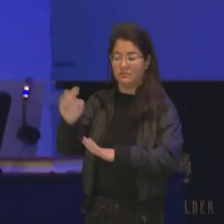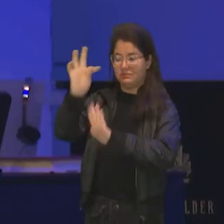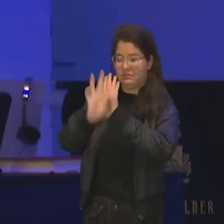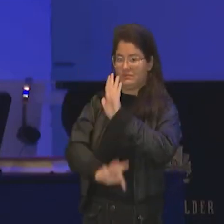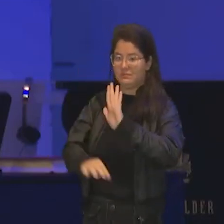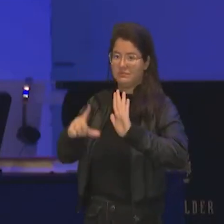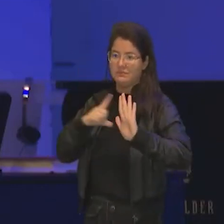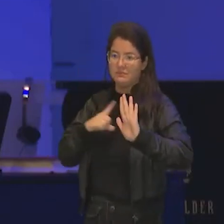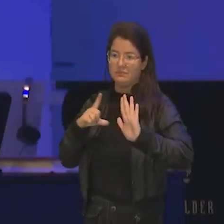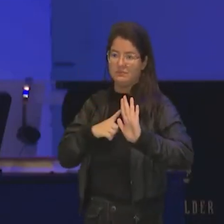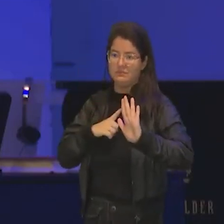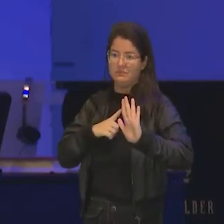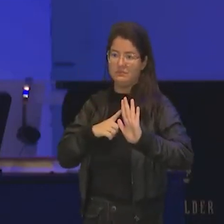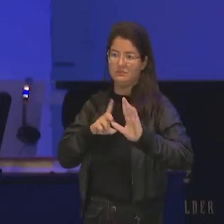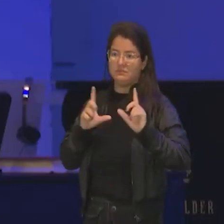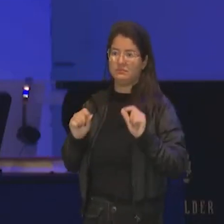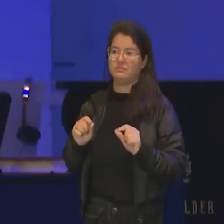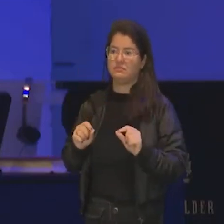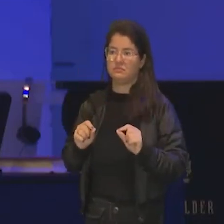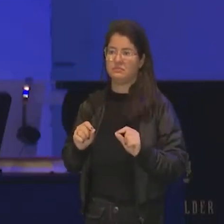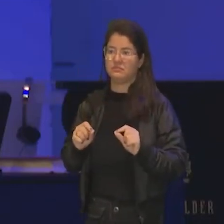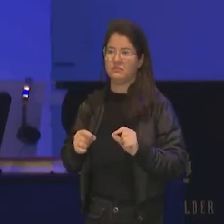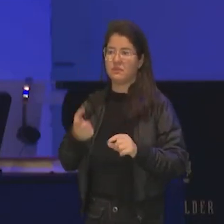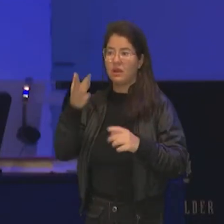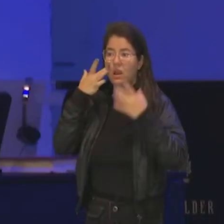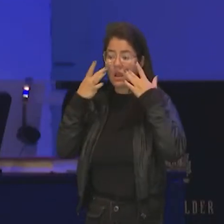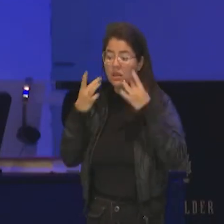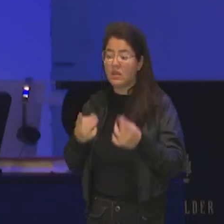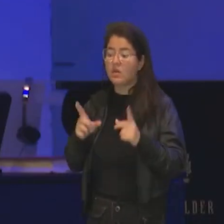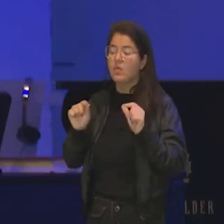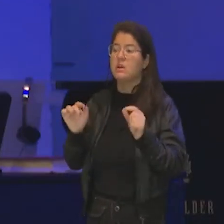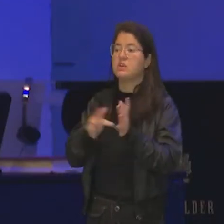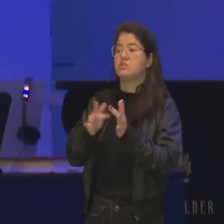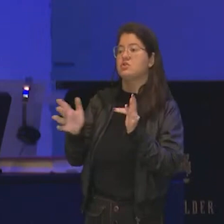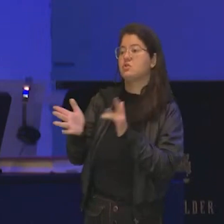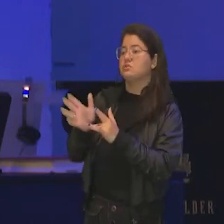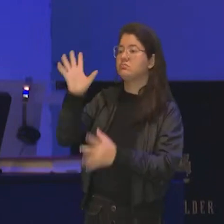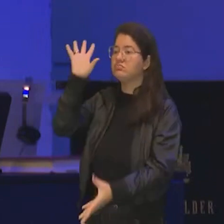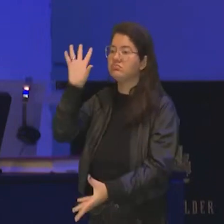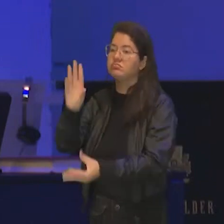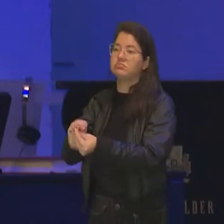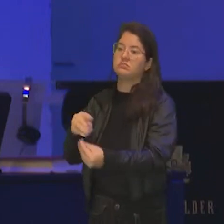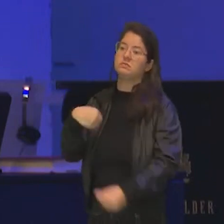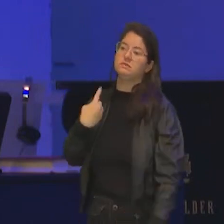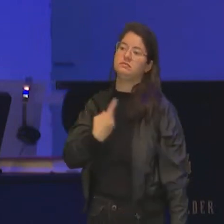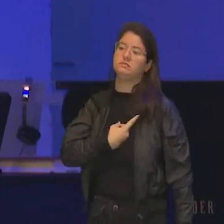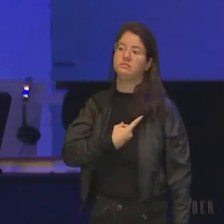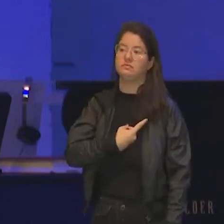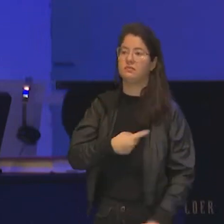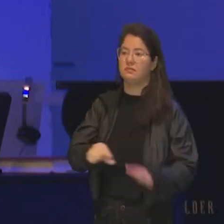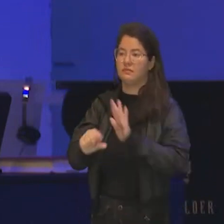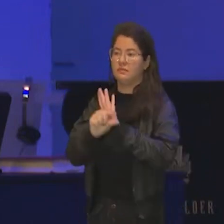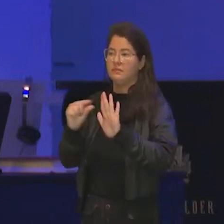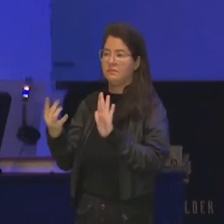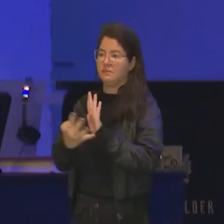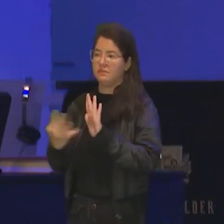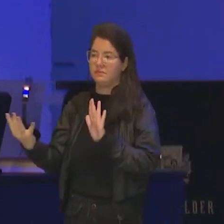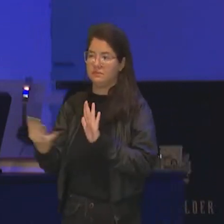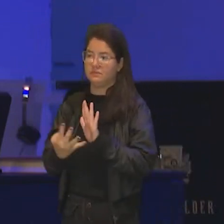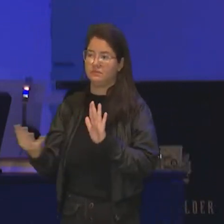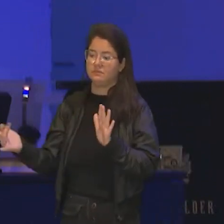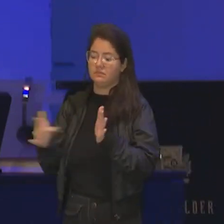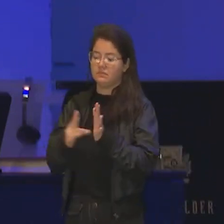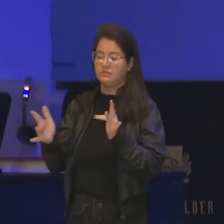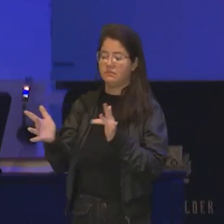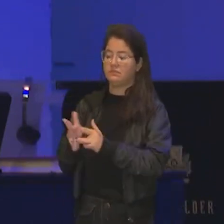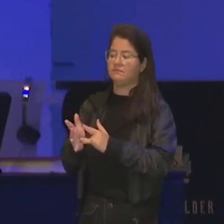a síntese do ensino de Jesus. E olha o que Jesus sintetiza para nós. Verso 44. E